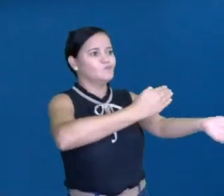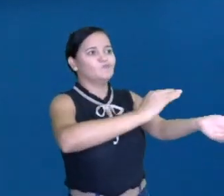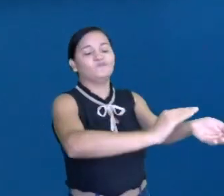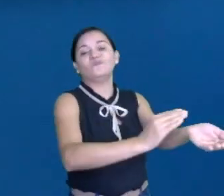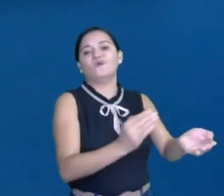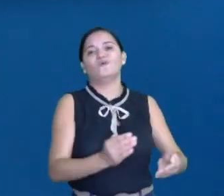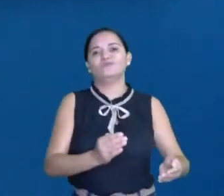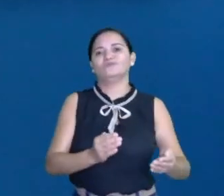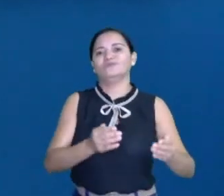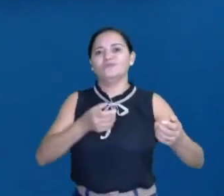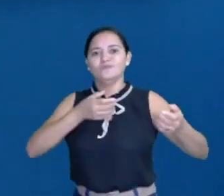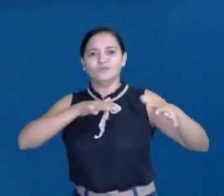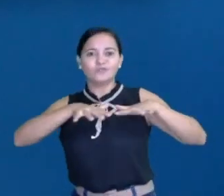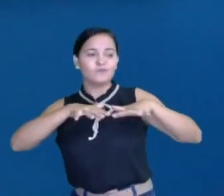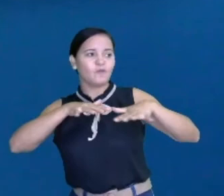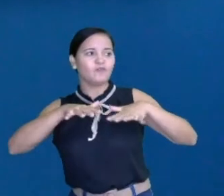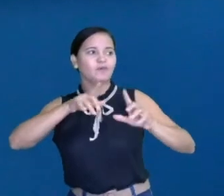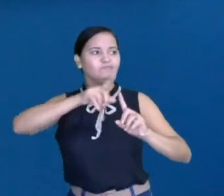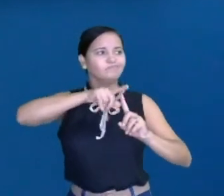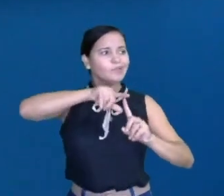forma esse tipo de movimento.